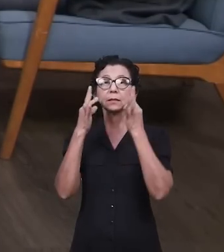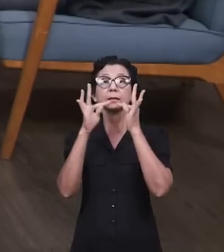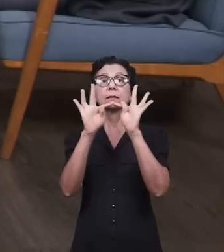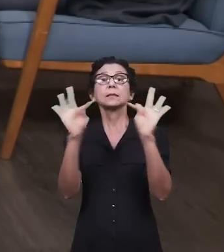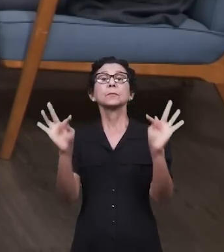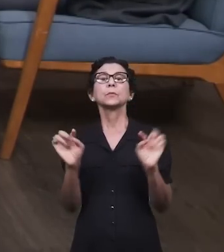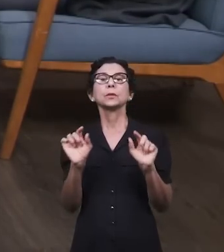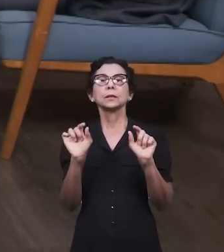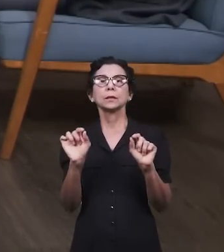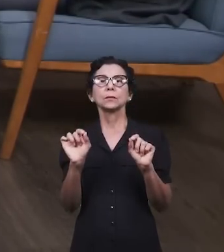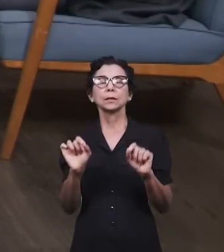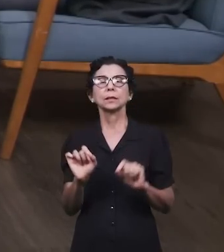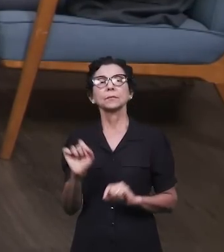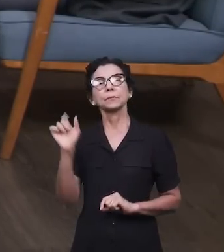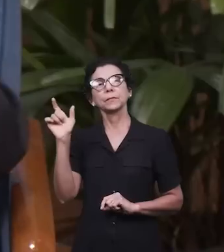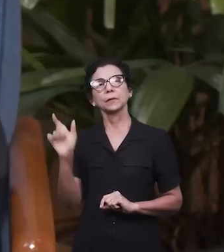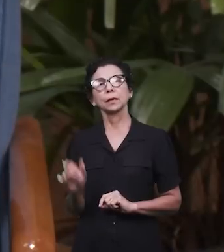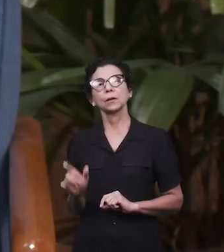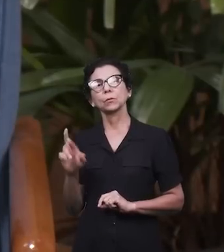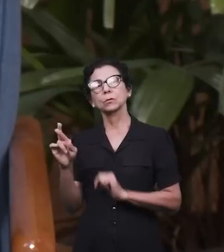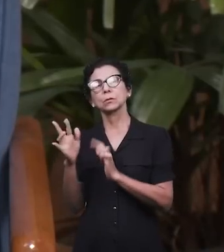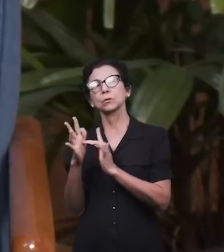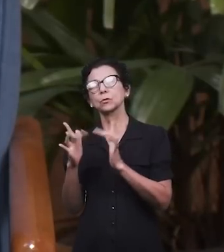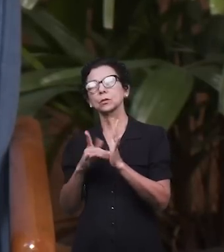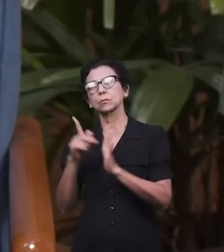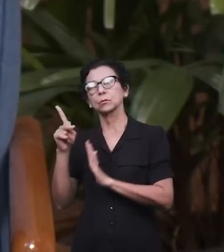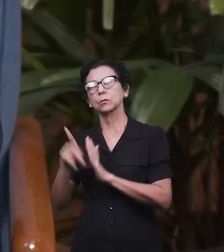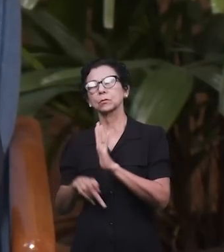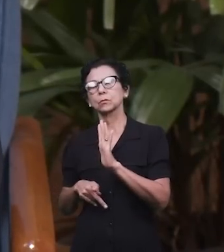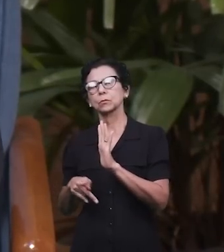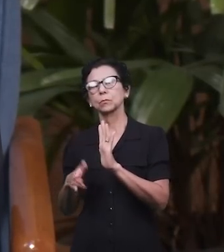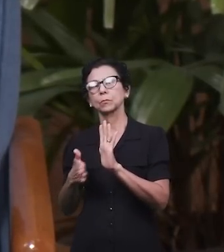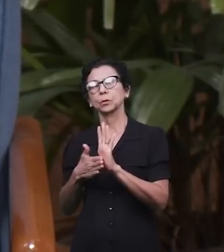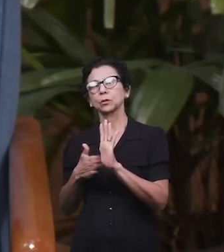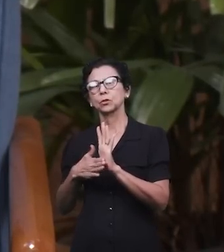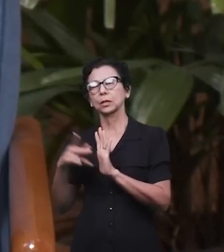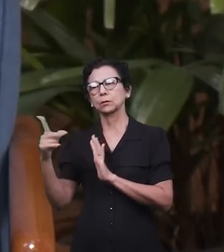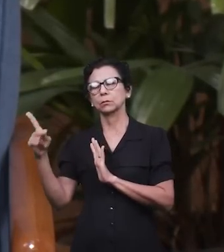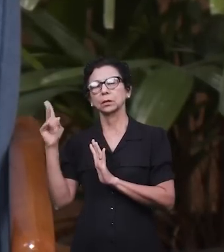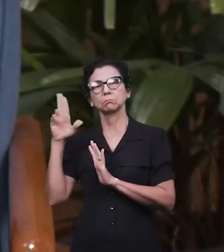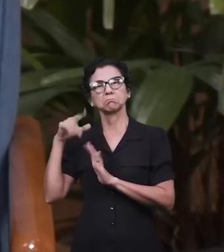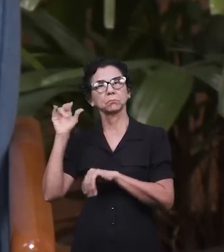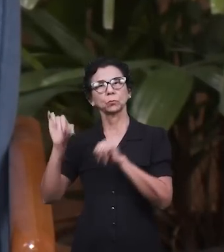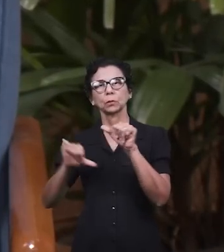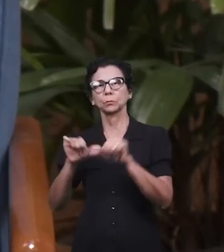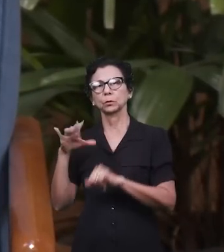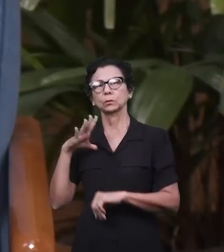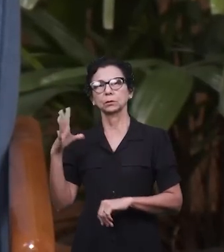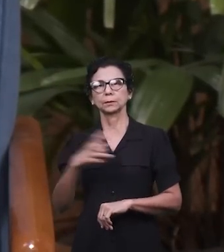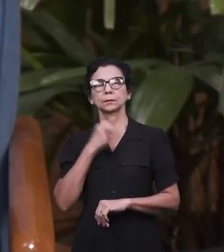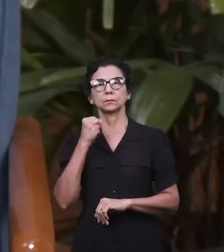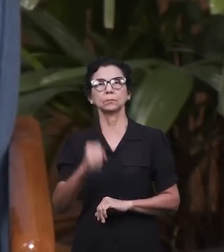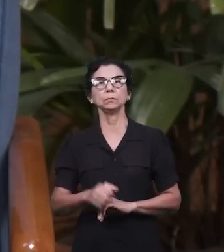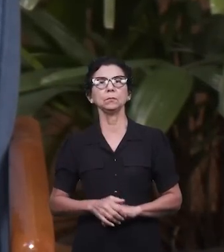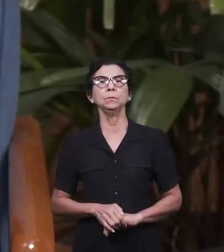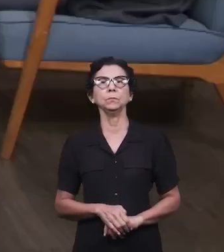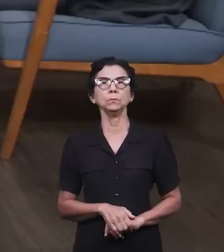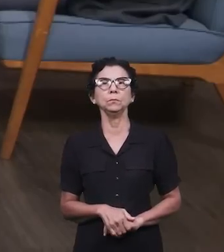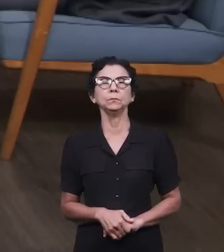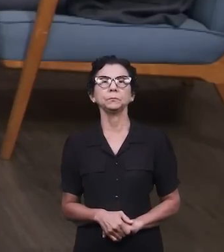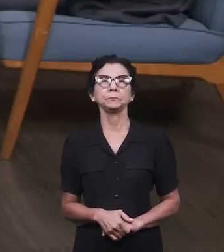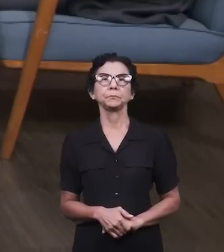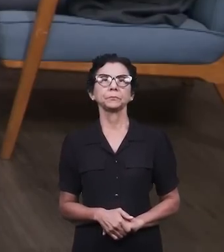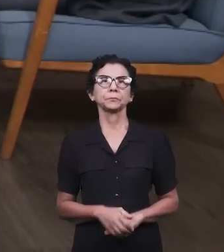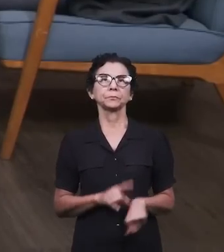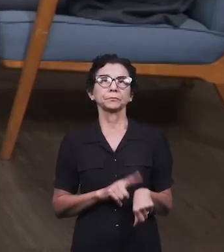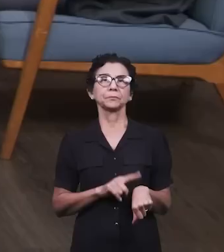testemunha verdadeira é a verdade absoluta do projeto soberano de Deus, imutável e que nos alcança. Bom, como eu